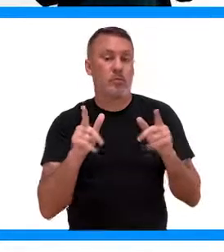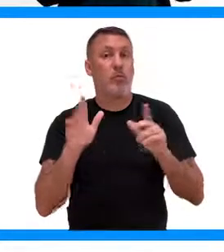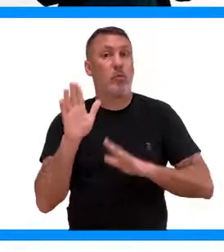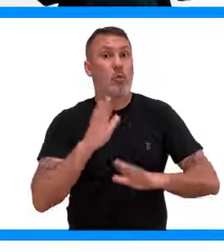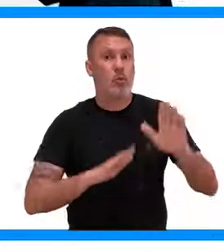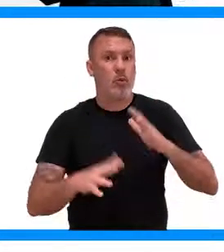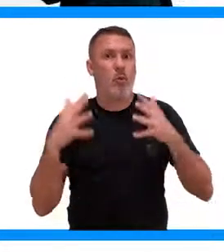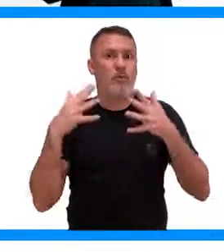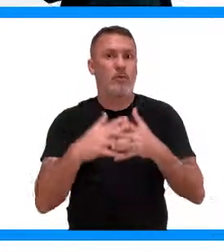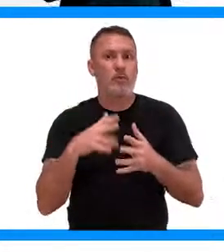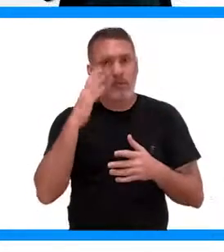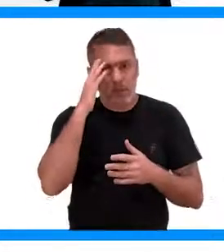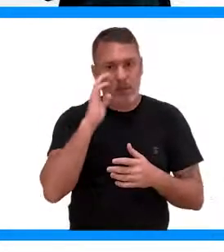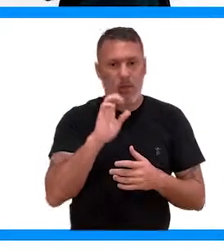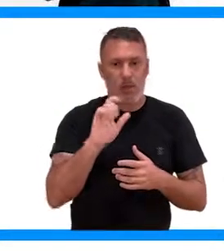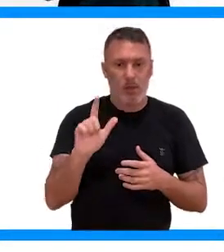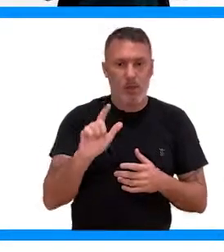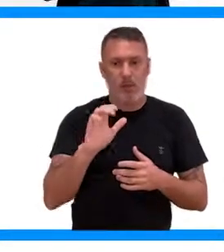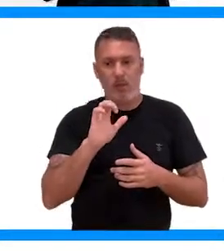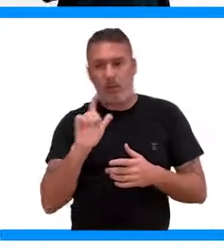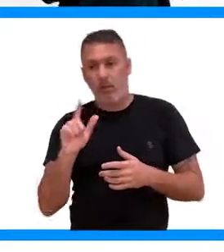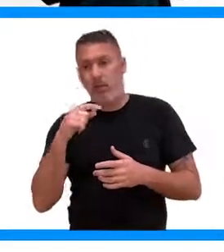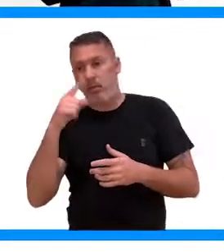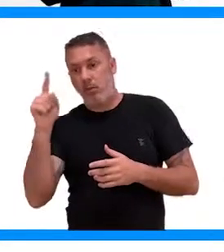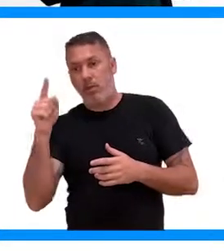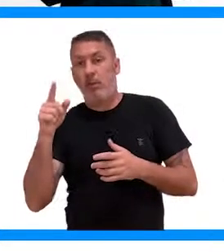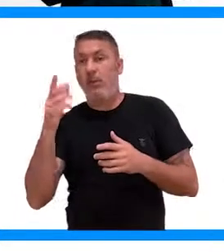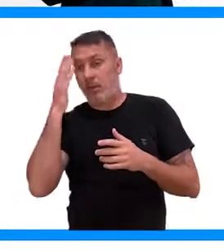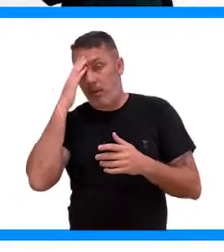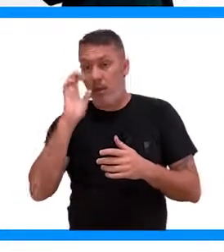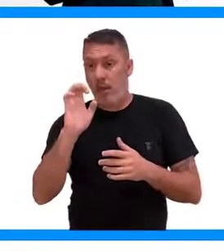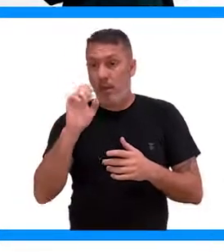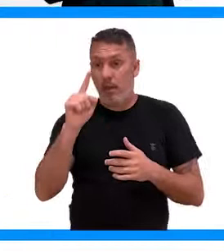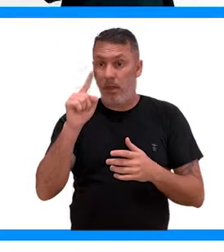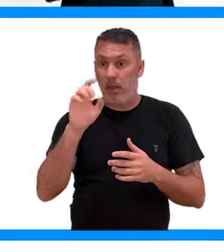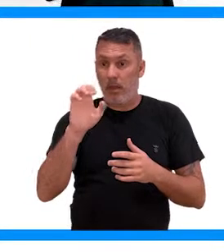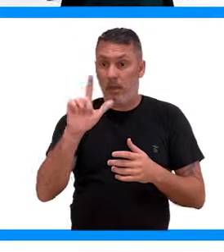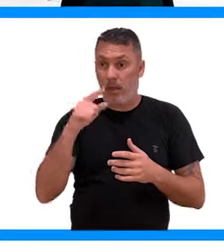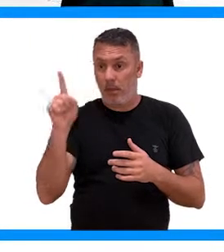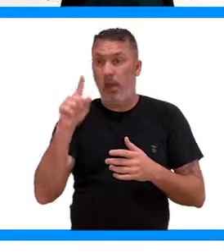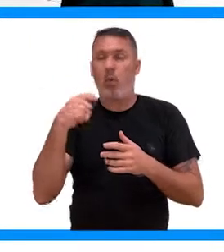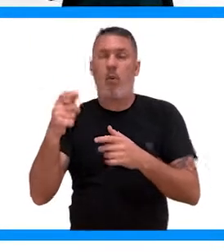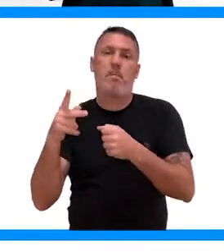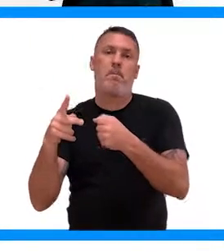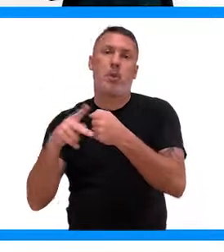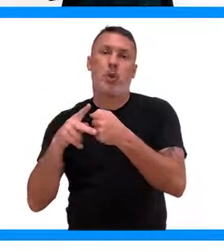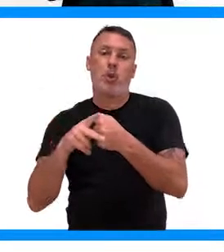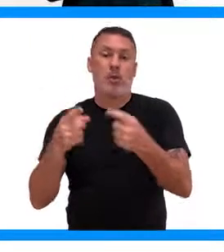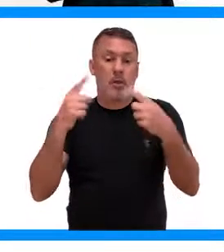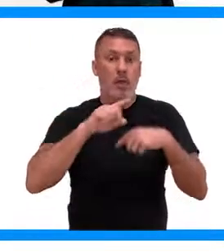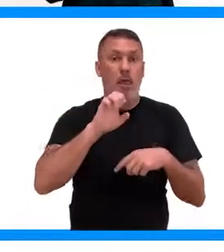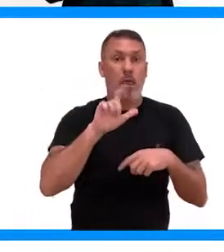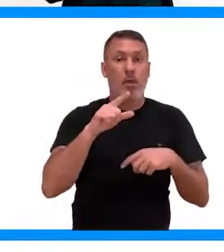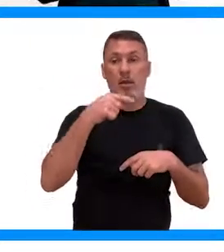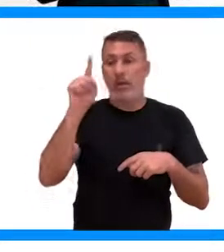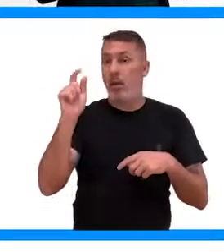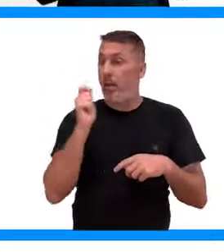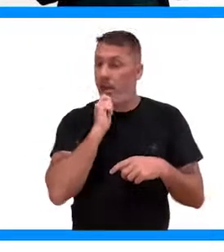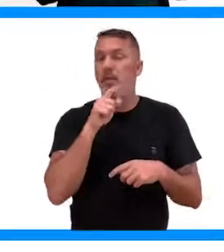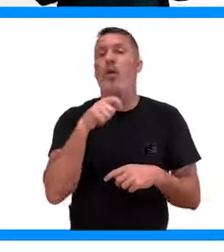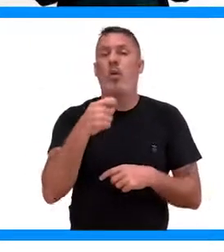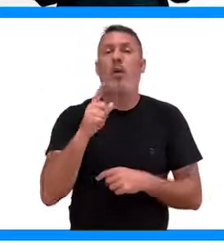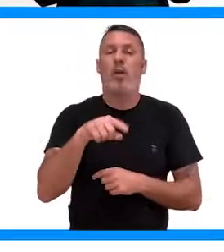singular. Então, cuidado, todas as vezes que tiver um acento, ele vai ser um pronome, todas as vezes que ele não tiver um acento, ele vai ser um